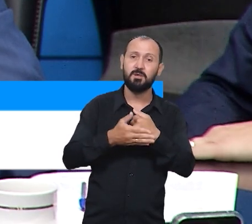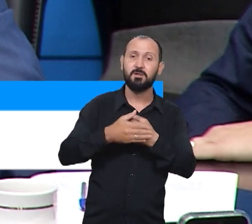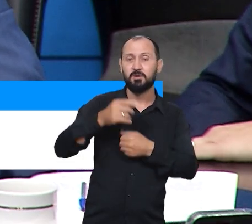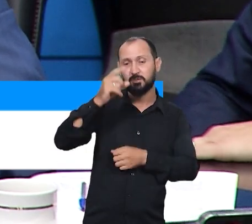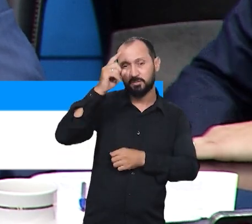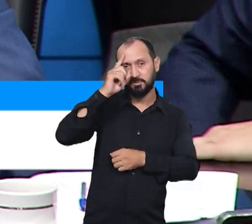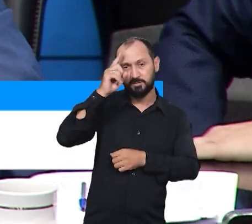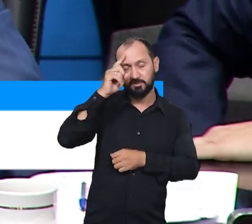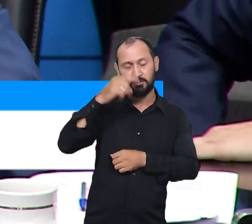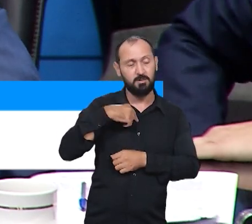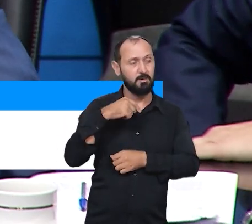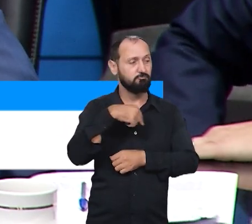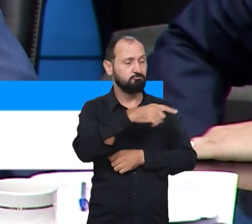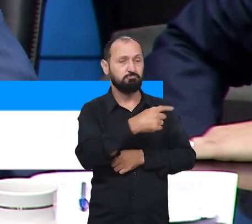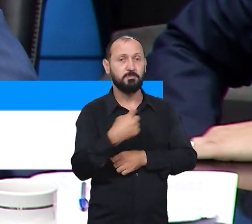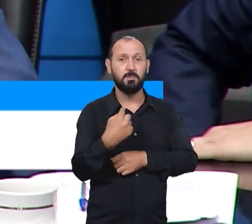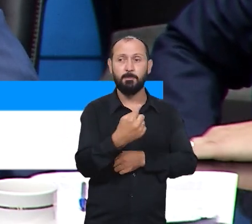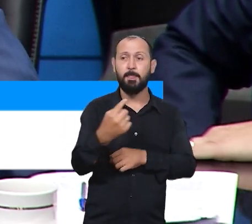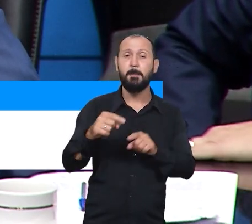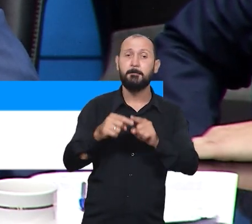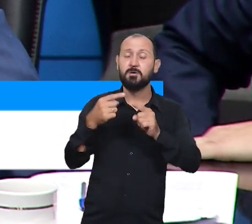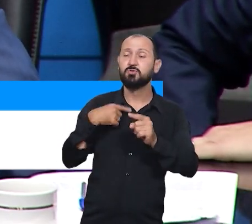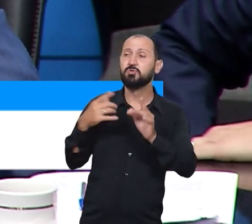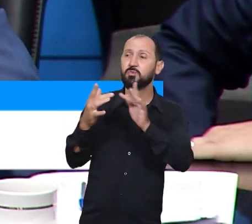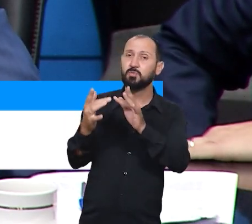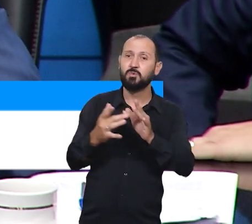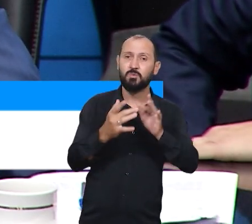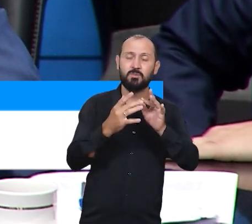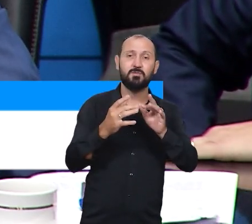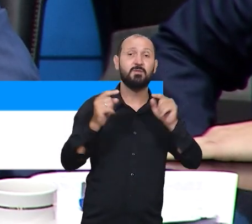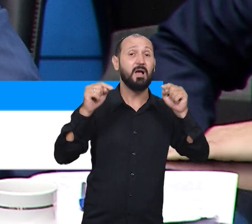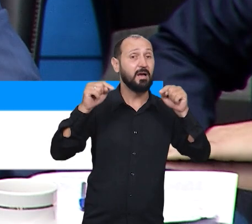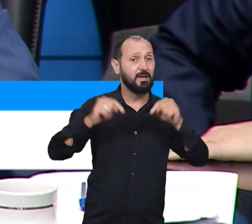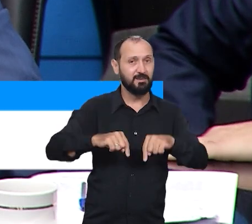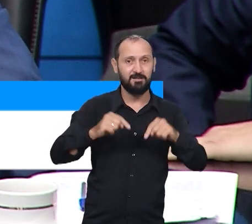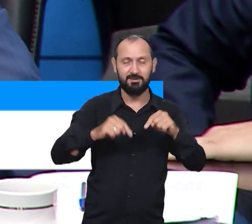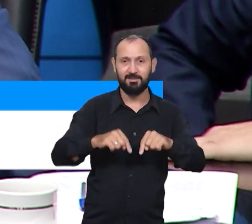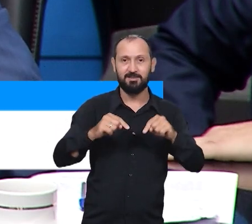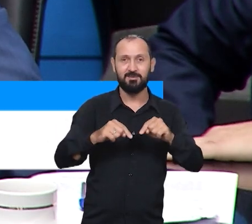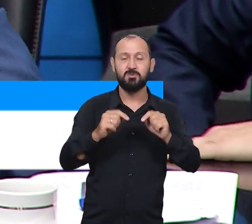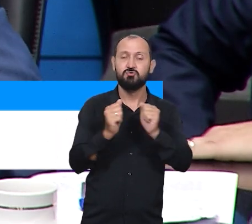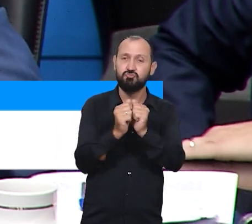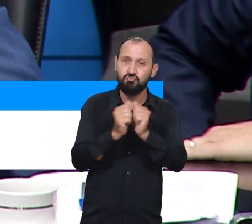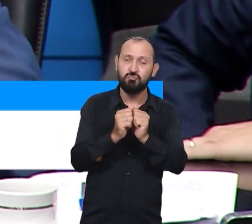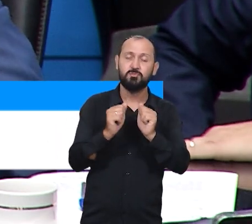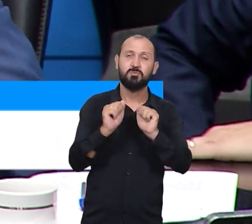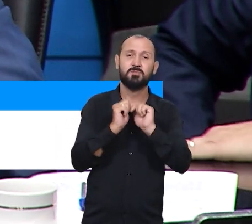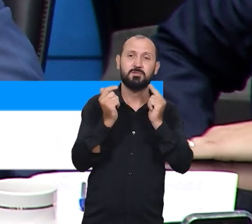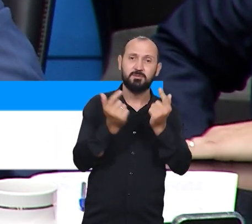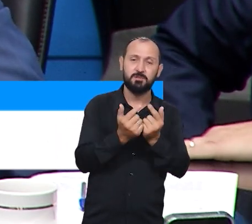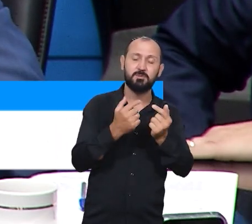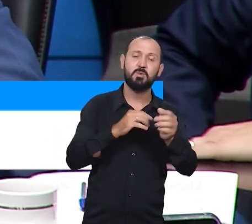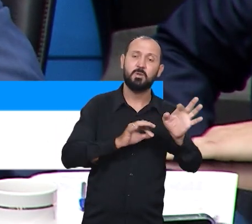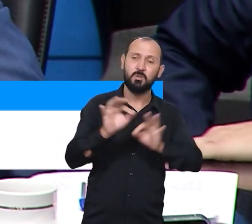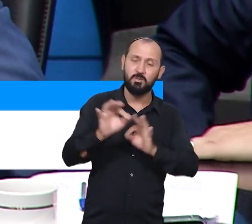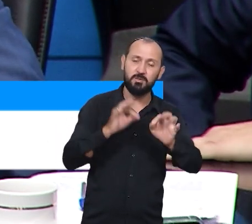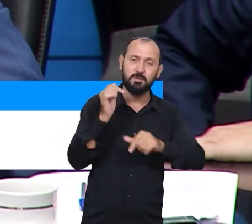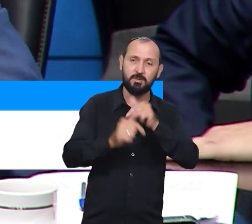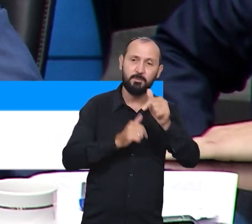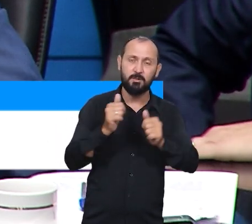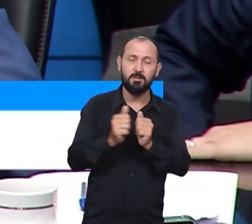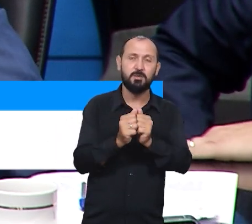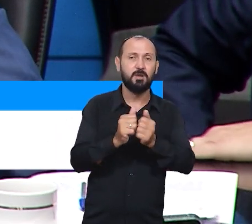humano, demonstrar o carinho, né, no dia a dia que a gente tem um pelo outro, mas nós, às vezes, convivemos muito mais aqui,